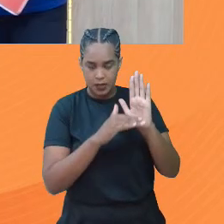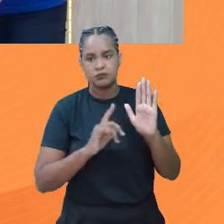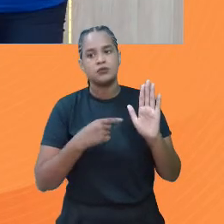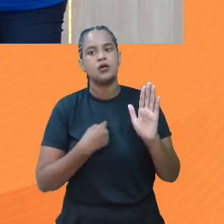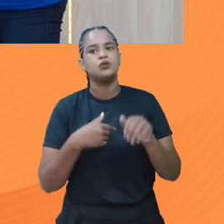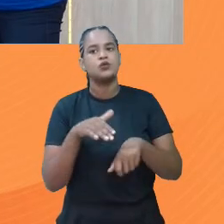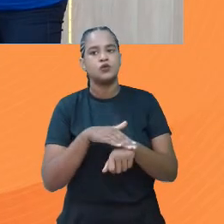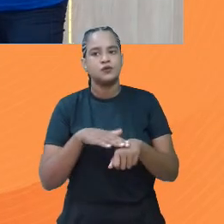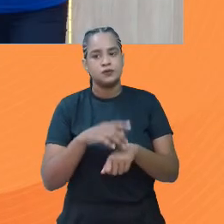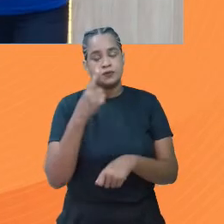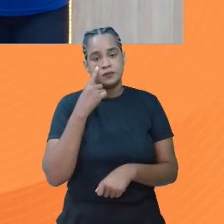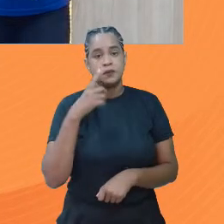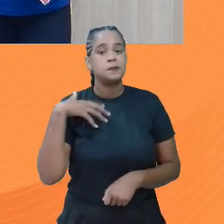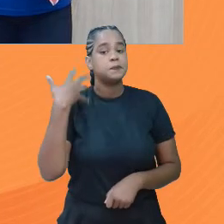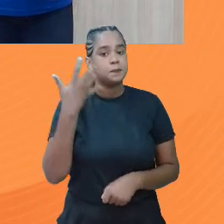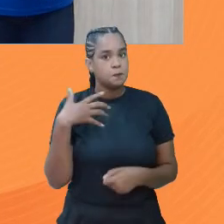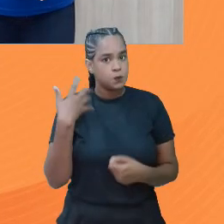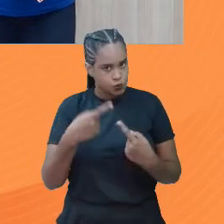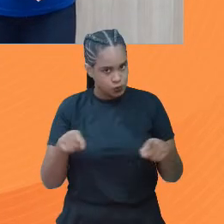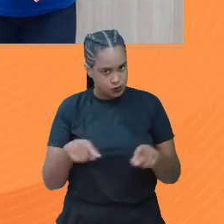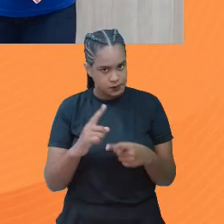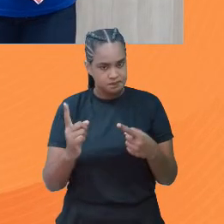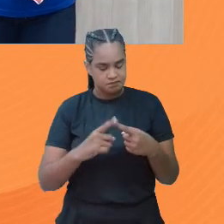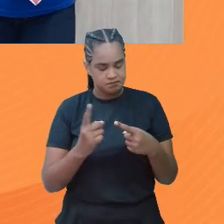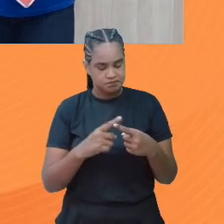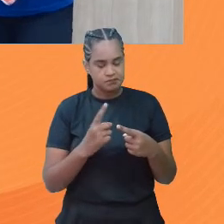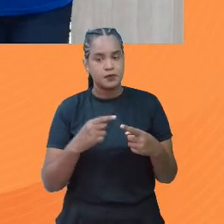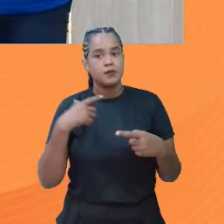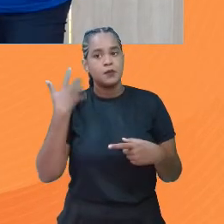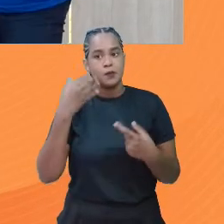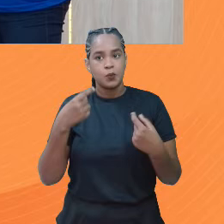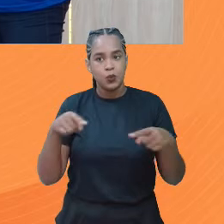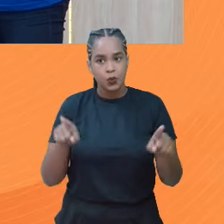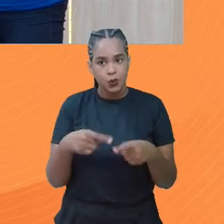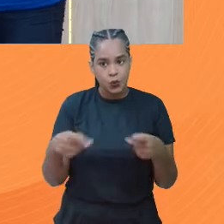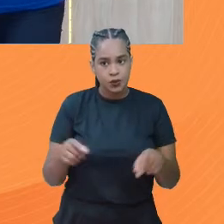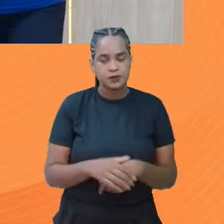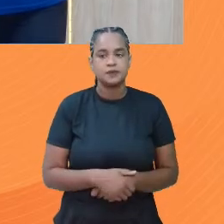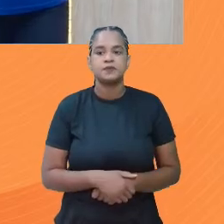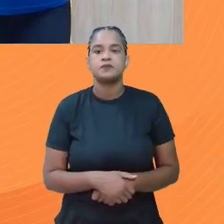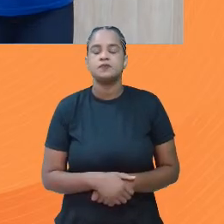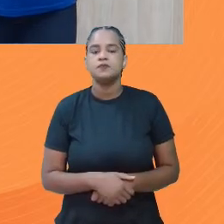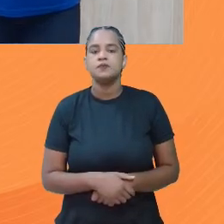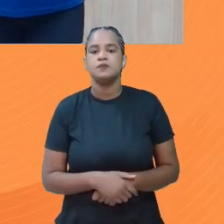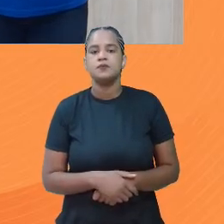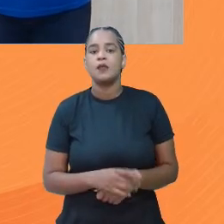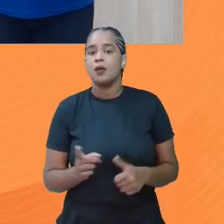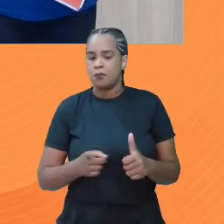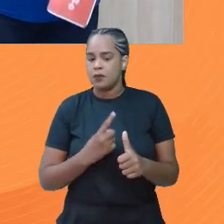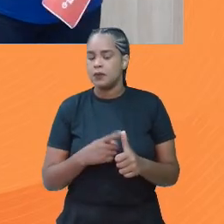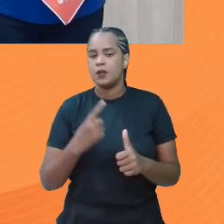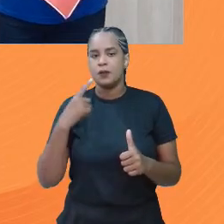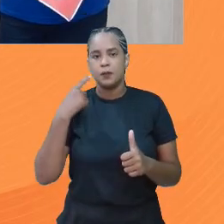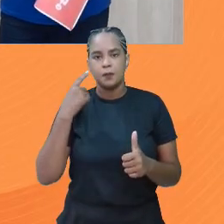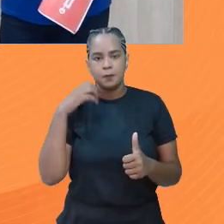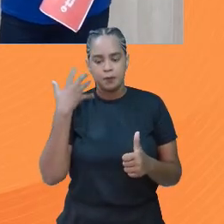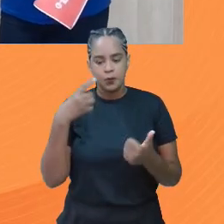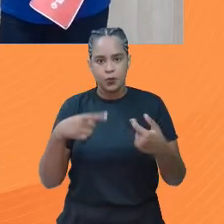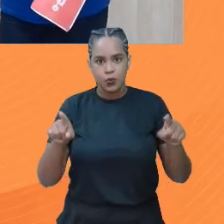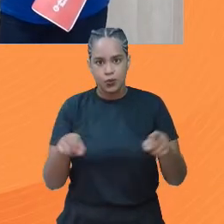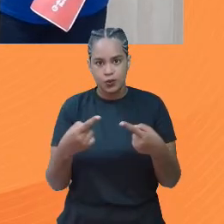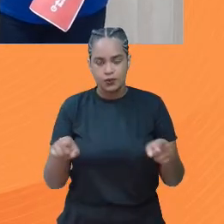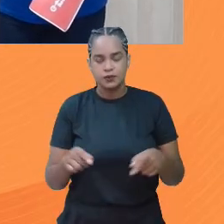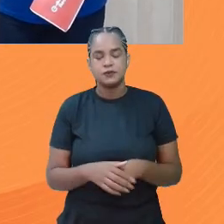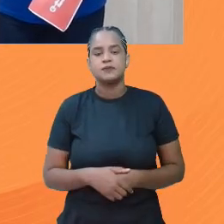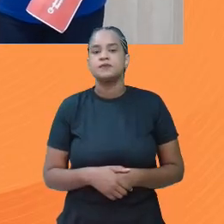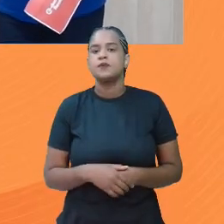conversar. Primeiro, a questão de músicas. Vamos falar sobre as questões das músicas agradáveis e